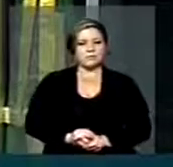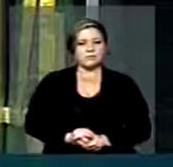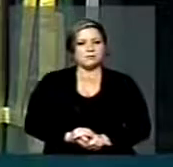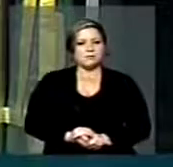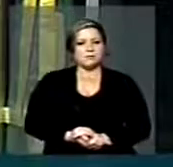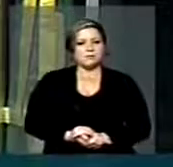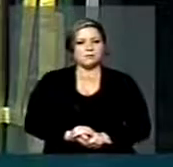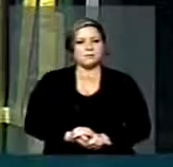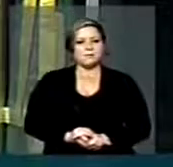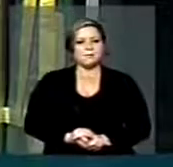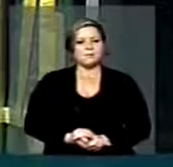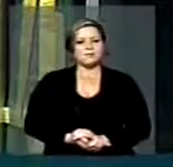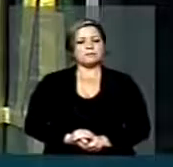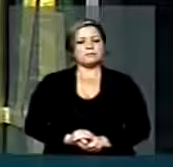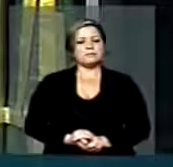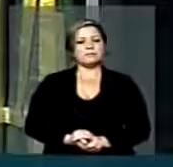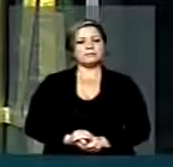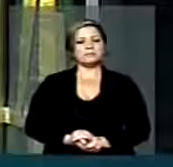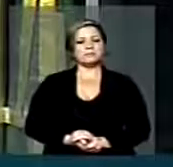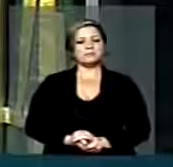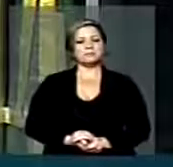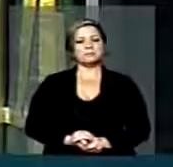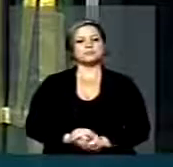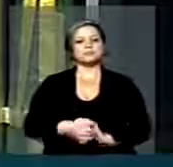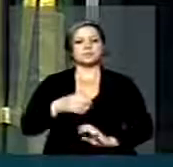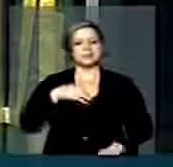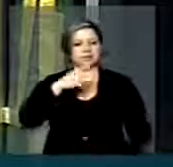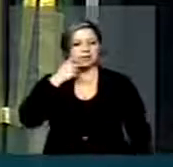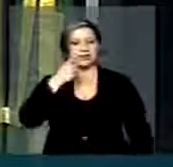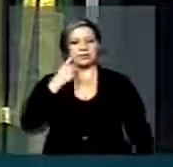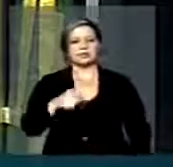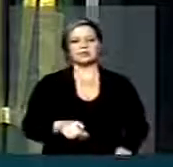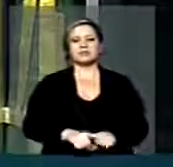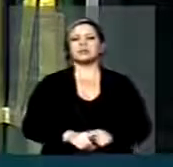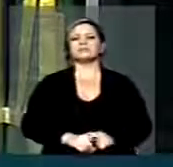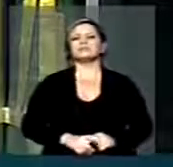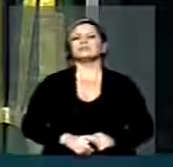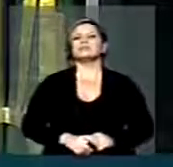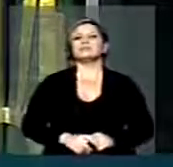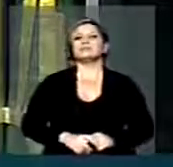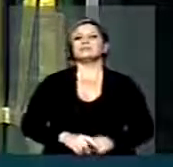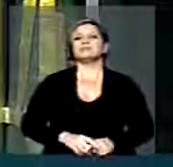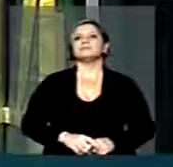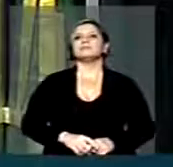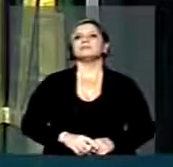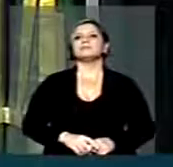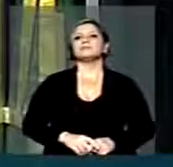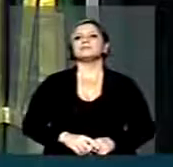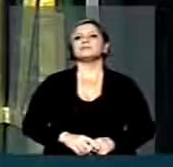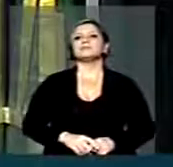Para concluir meu raciocínio, senhor presidente, eu gostaria de dizer que,